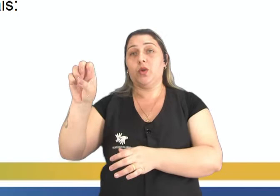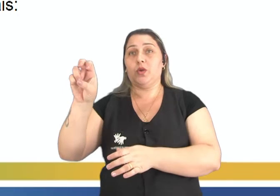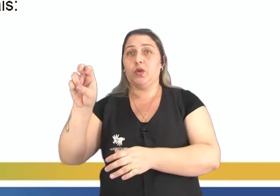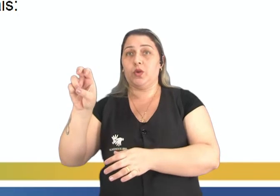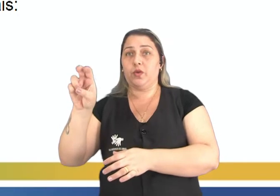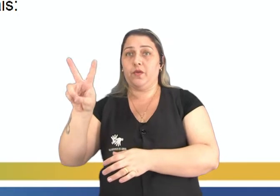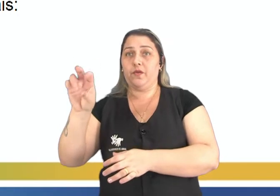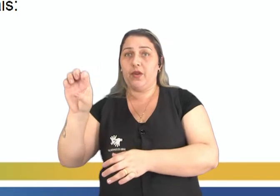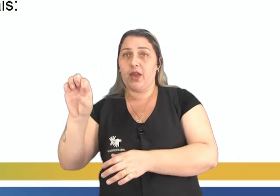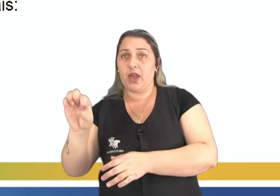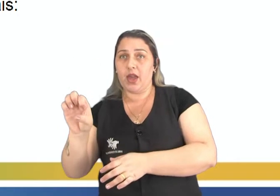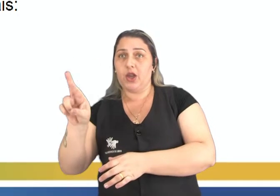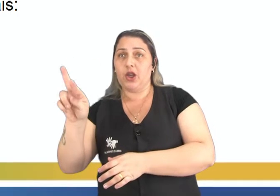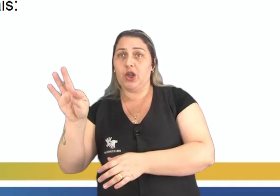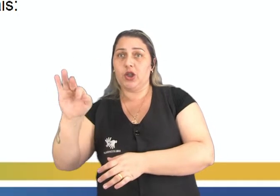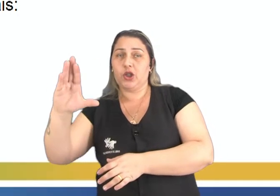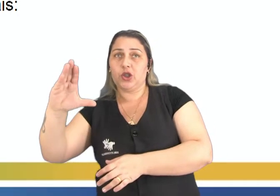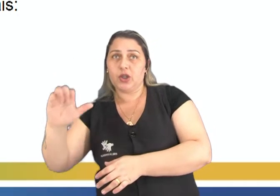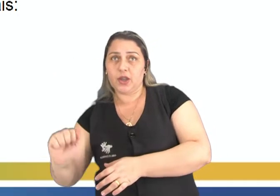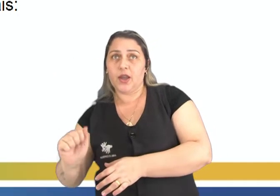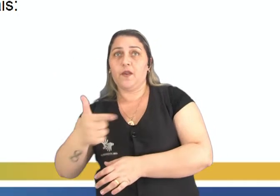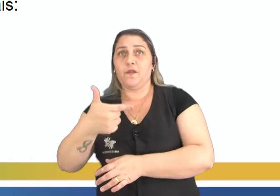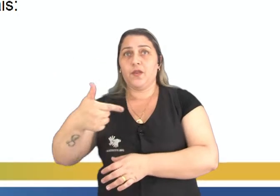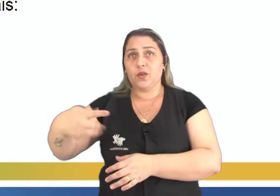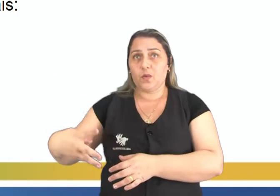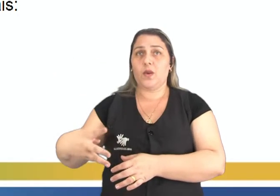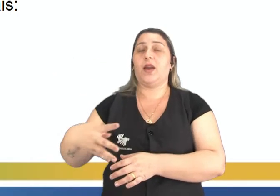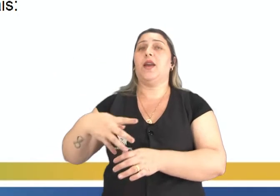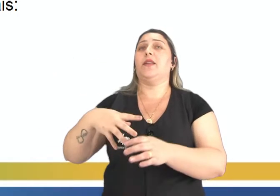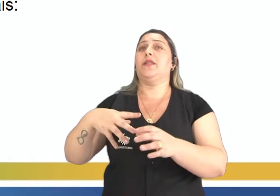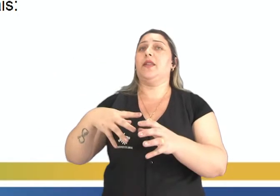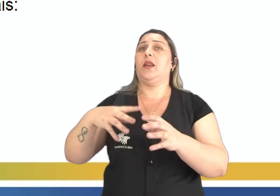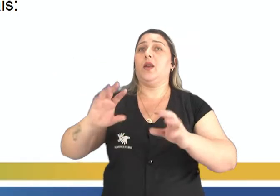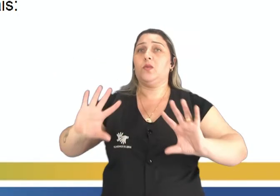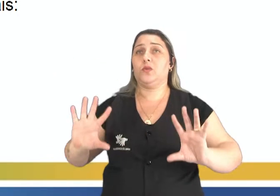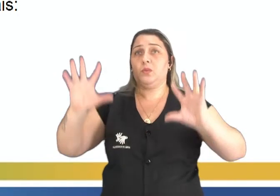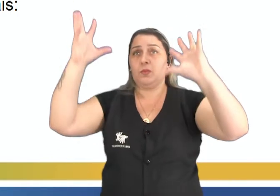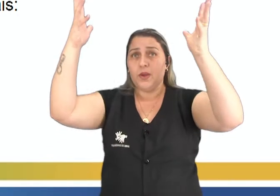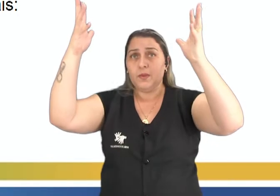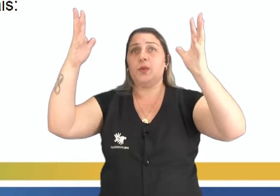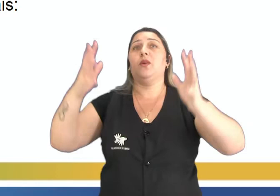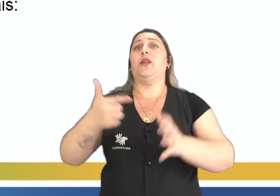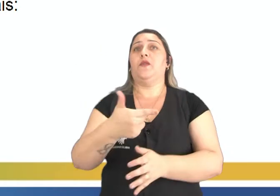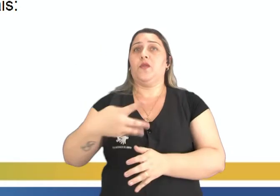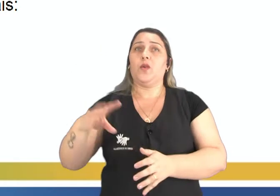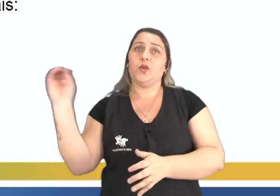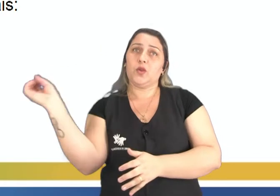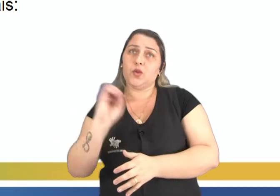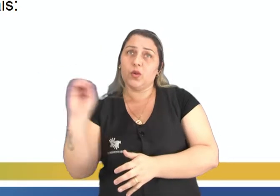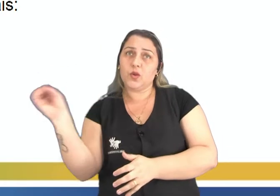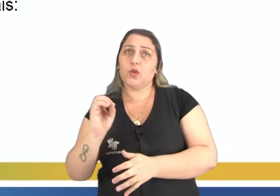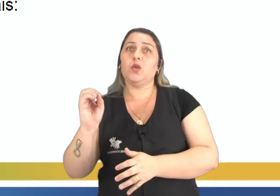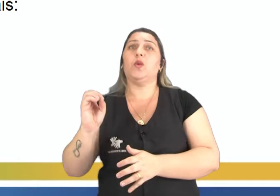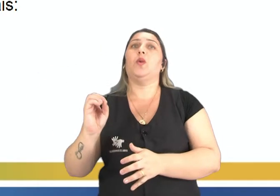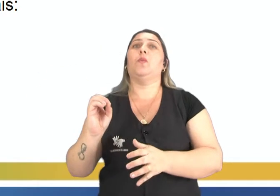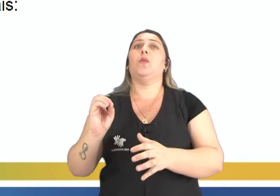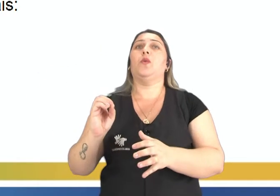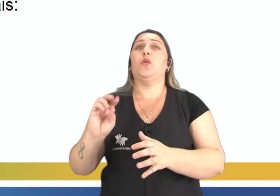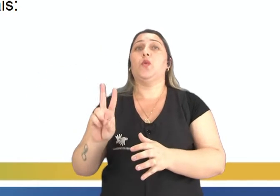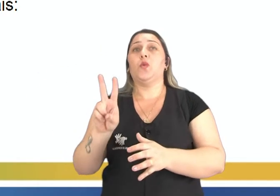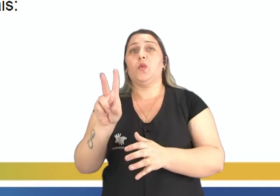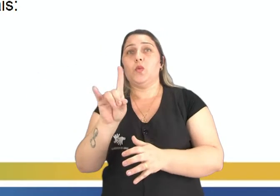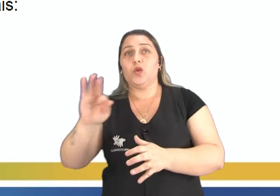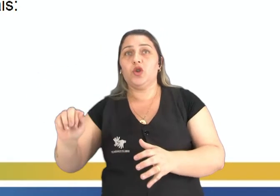outubro, inclusive, é comemorado em todo o mundo como o Dia das Nações Unidas. Então, dia 24 de outubro de 1945 vai ser o dia